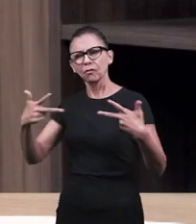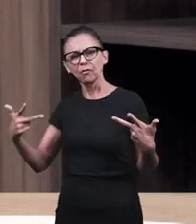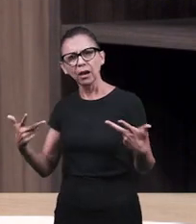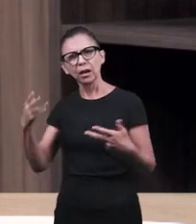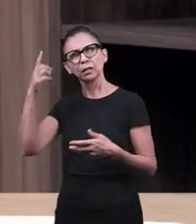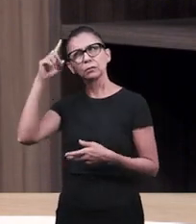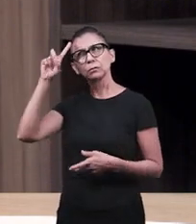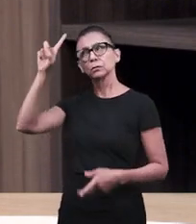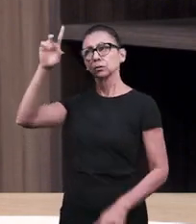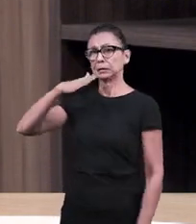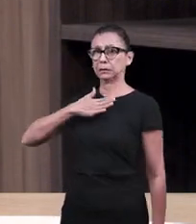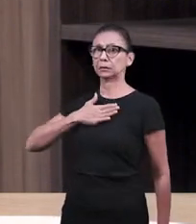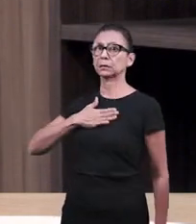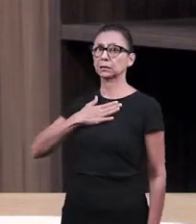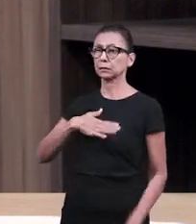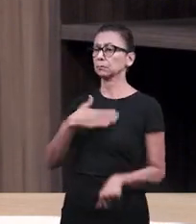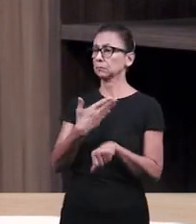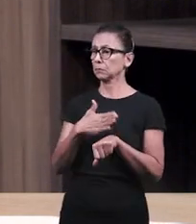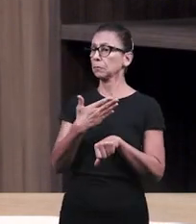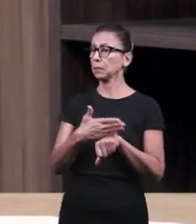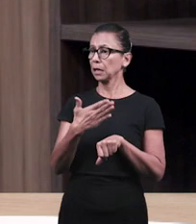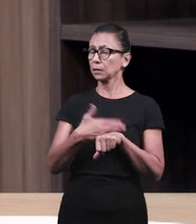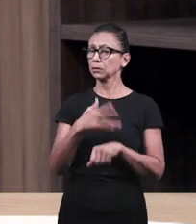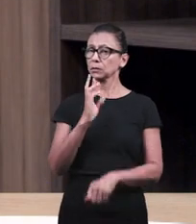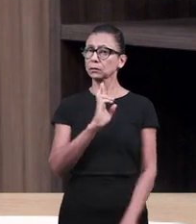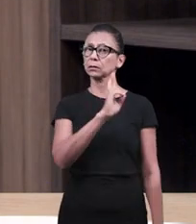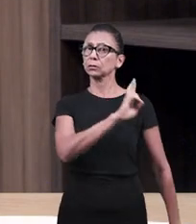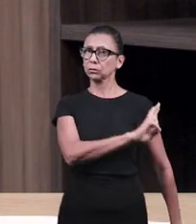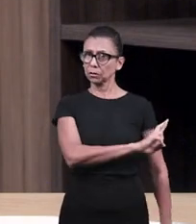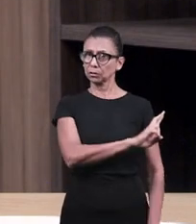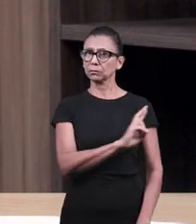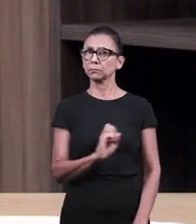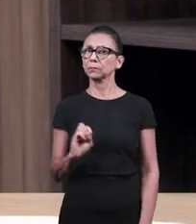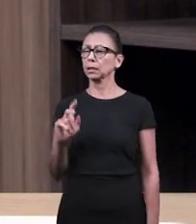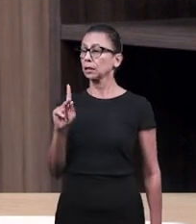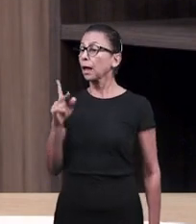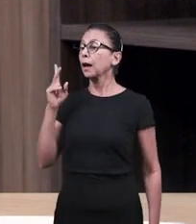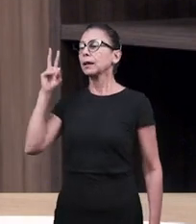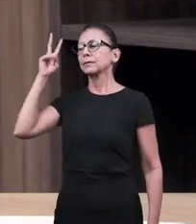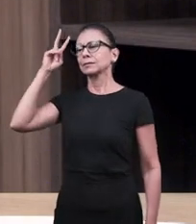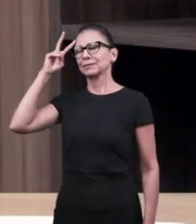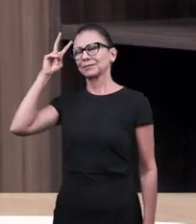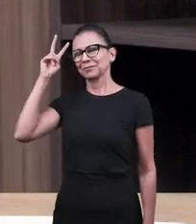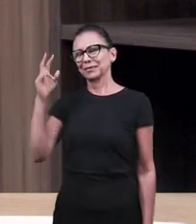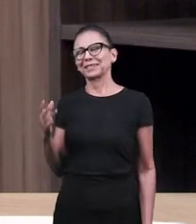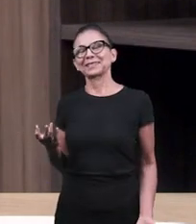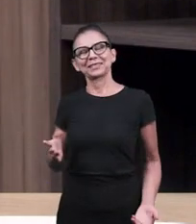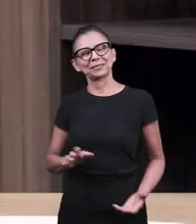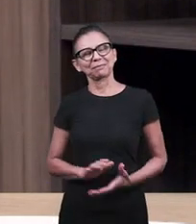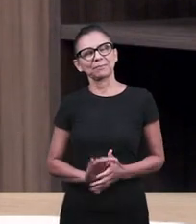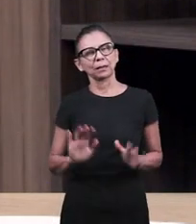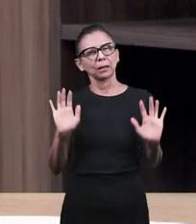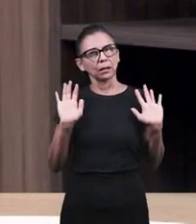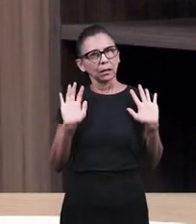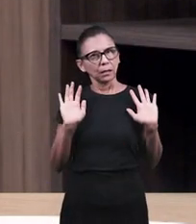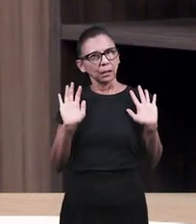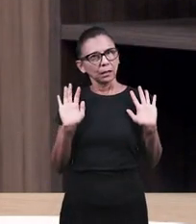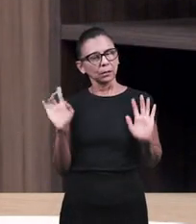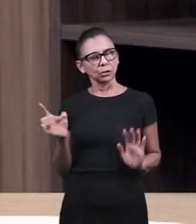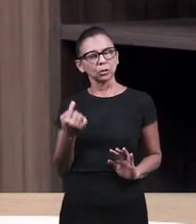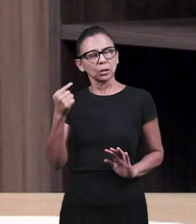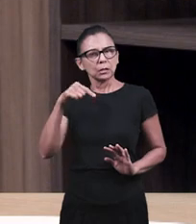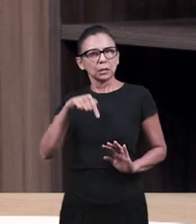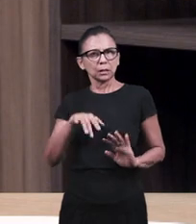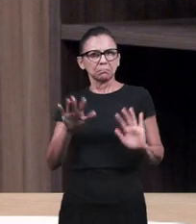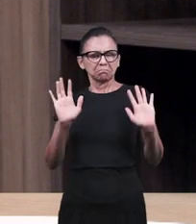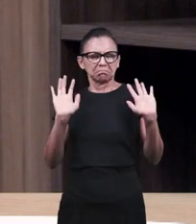diversos sobre o dia de descanso, sim, inclusive sim, práticas religiosas, sim, nesse sentido. Lembrando que nós não estamos aqui